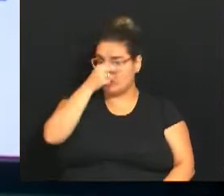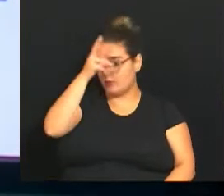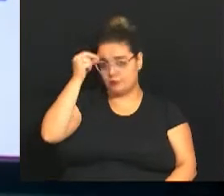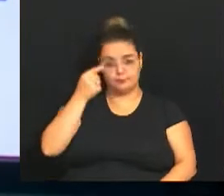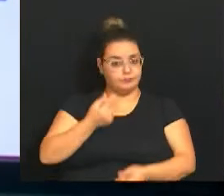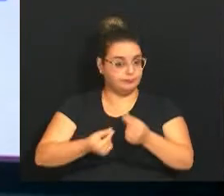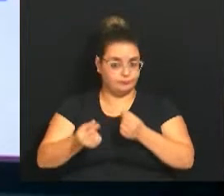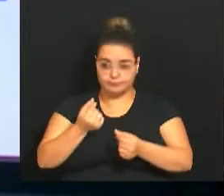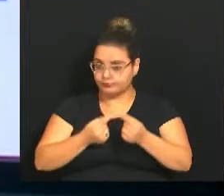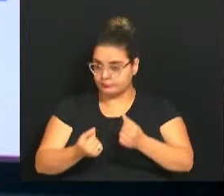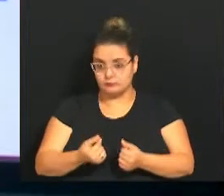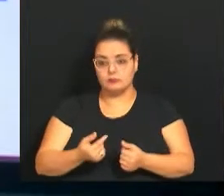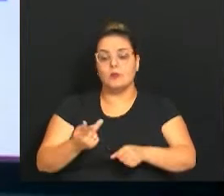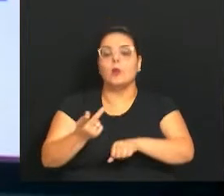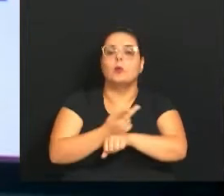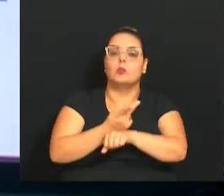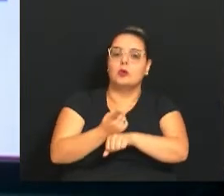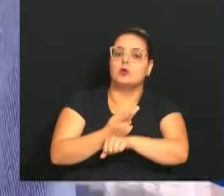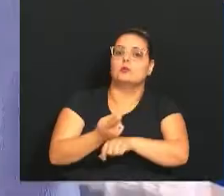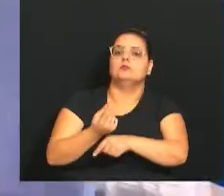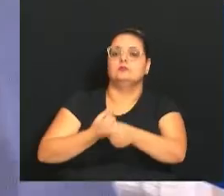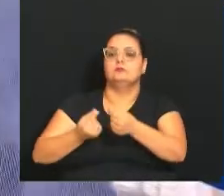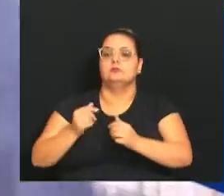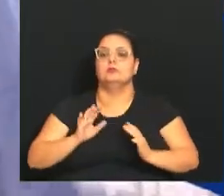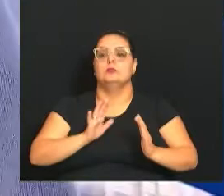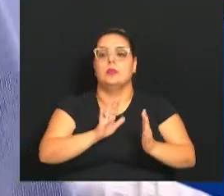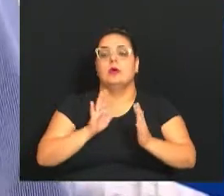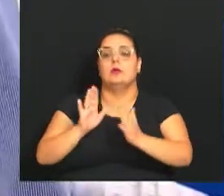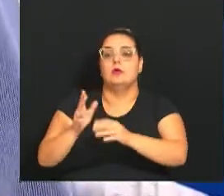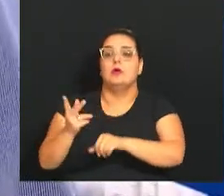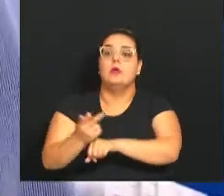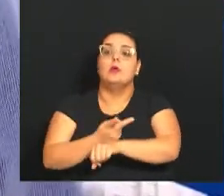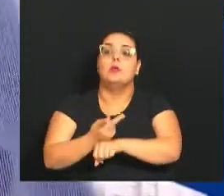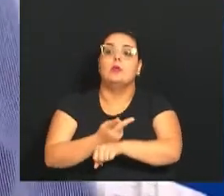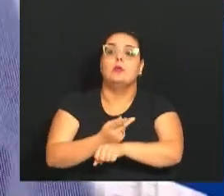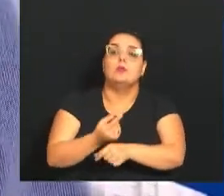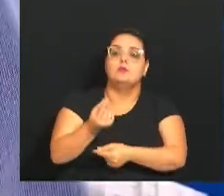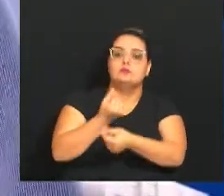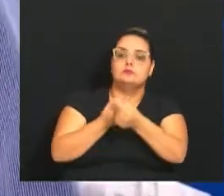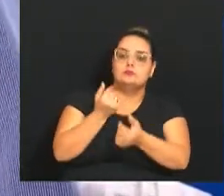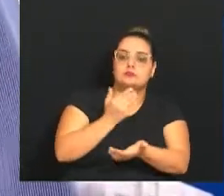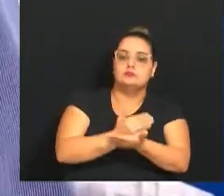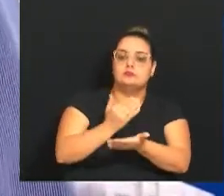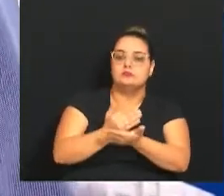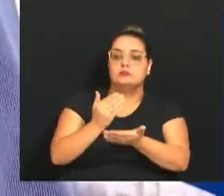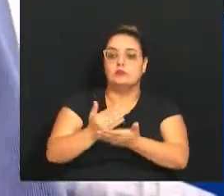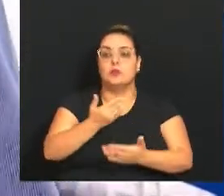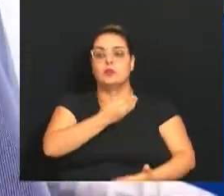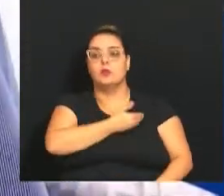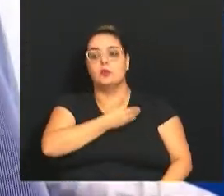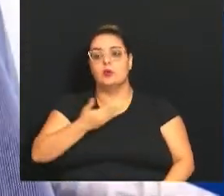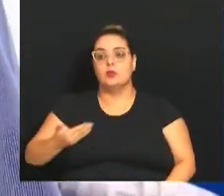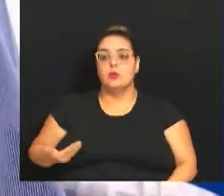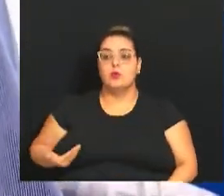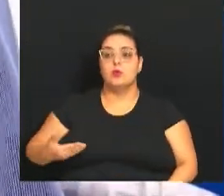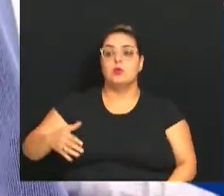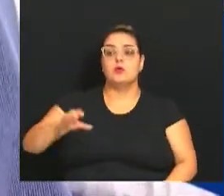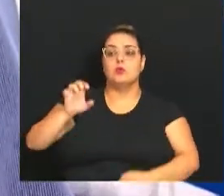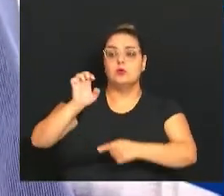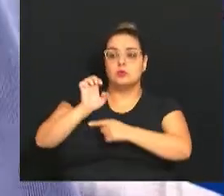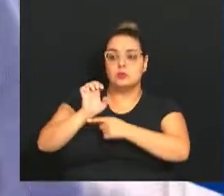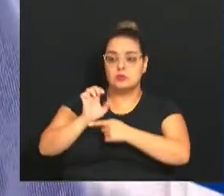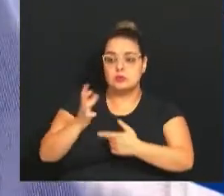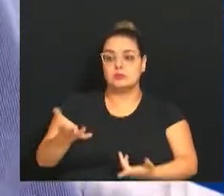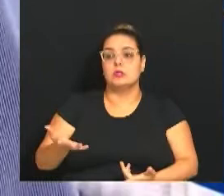buscar recursos em diversas frentes. Nós vamos buscar financiamento, tanto no governo municipal, no governo estadual, no